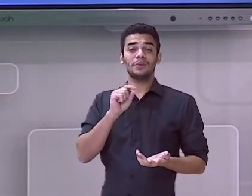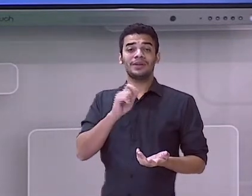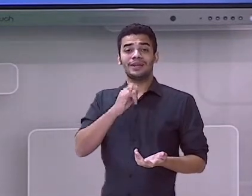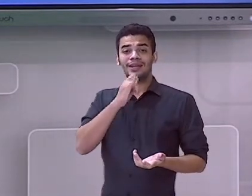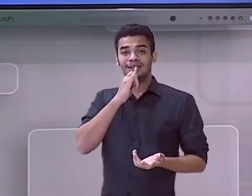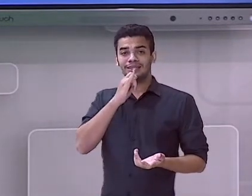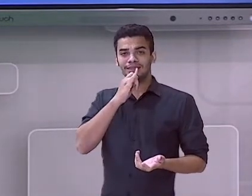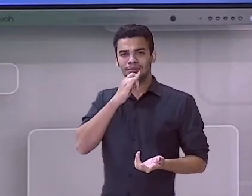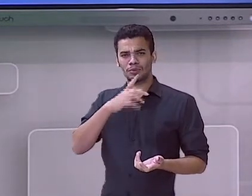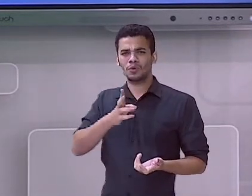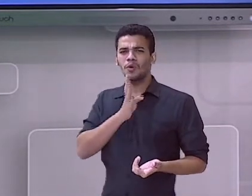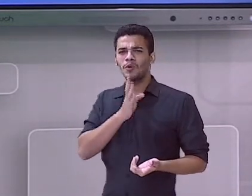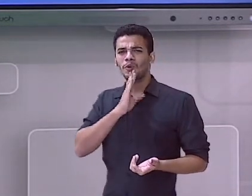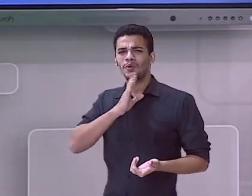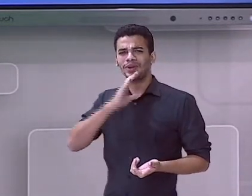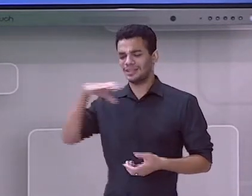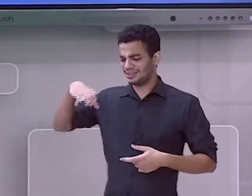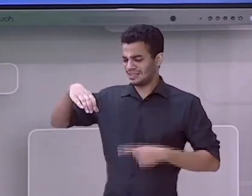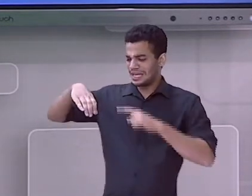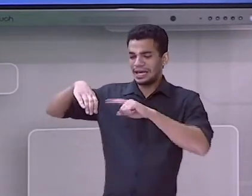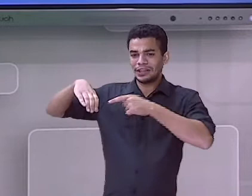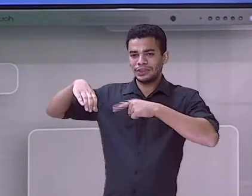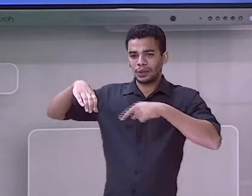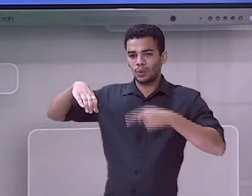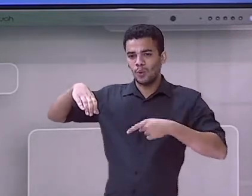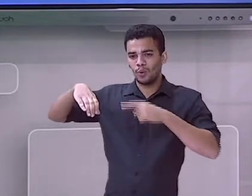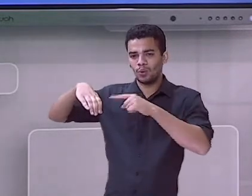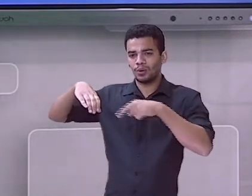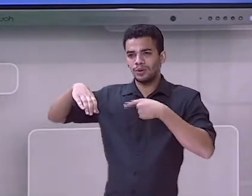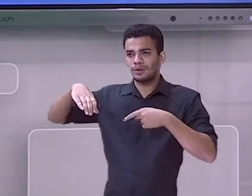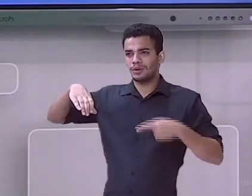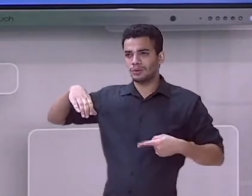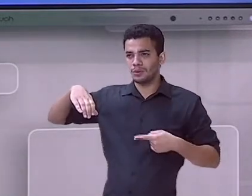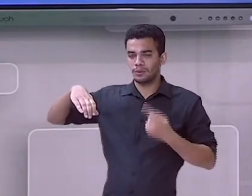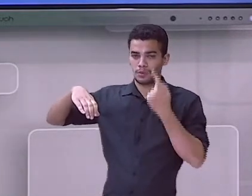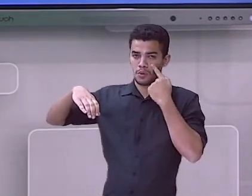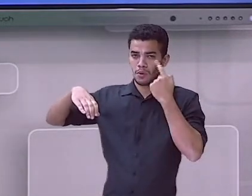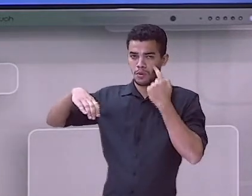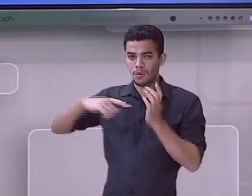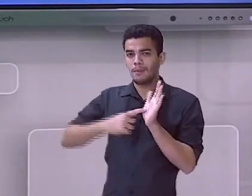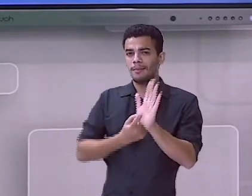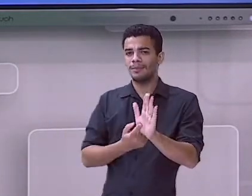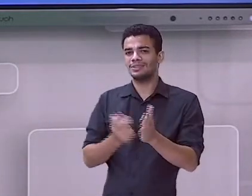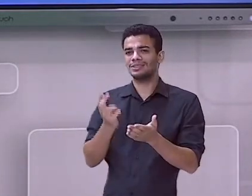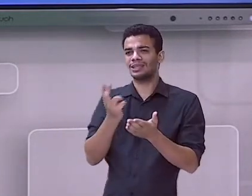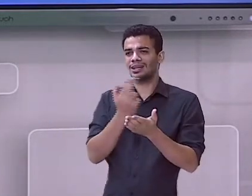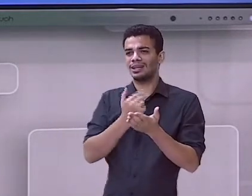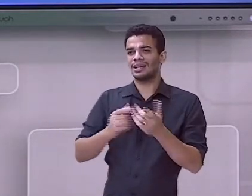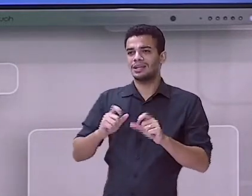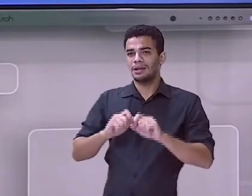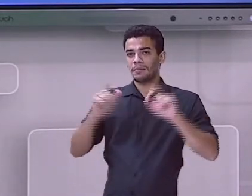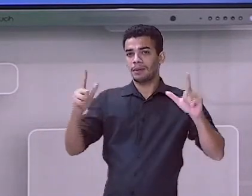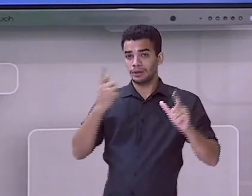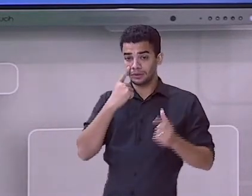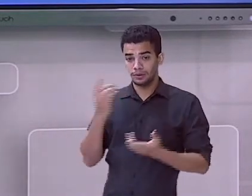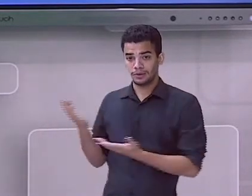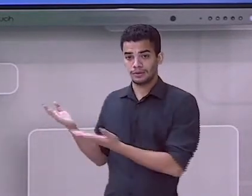viram ele por aí e nem sabem que ele tem esse nome, né? Vamos ver quem são? Então, olha lá, ó. Nós